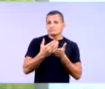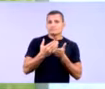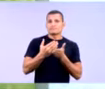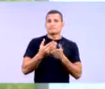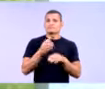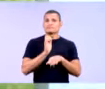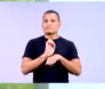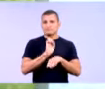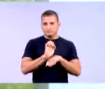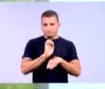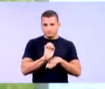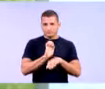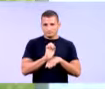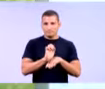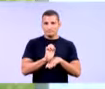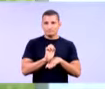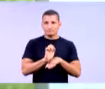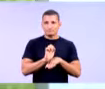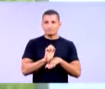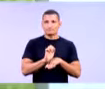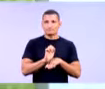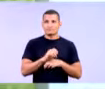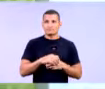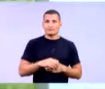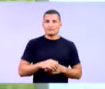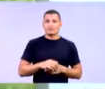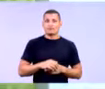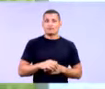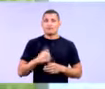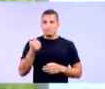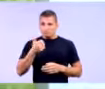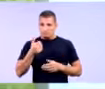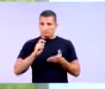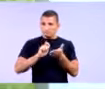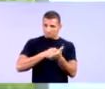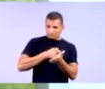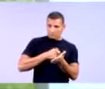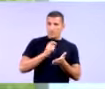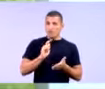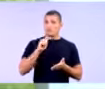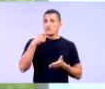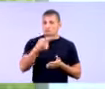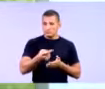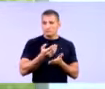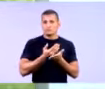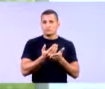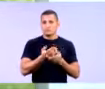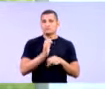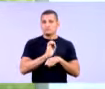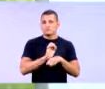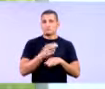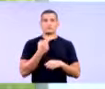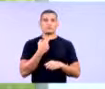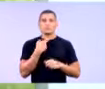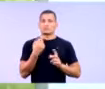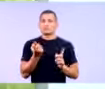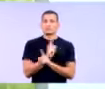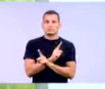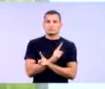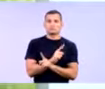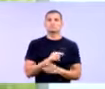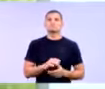iniciar seu trabalho de estágio, né? Primeiro assina um termo para que depois você inicie seu estágio, não pode ser o contrário.